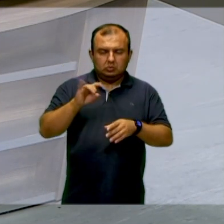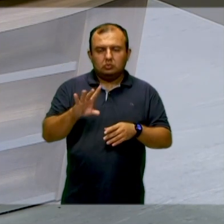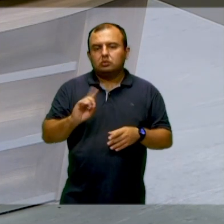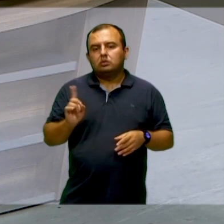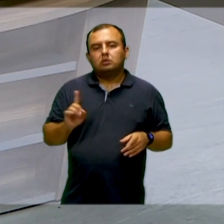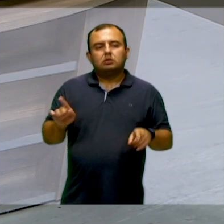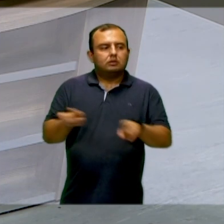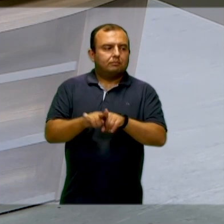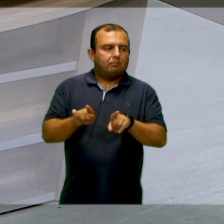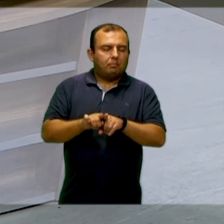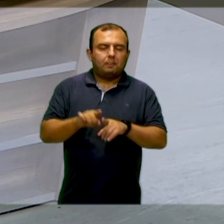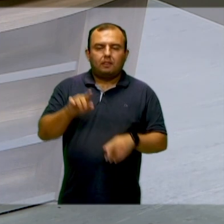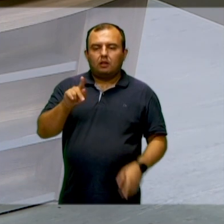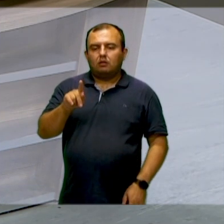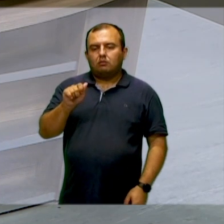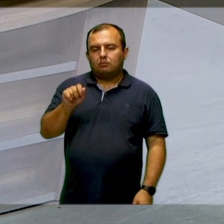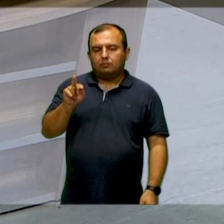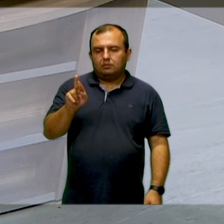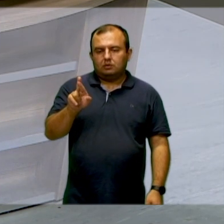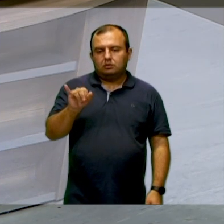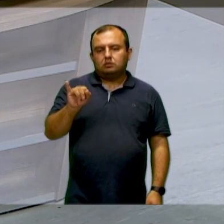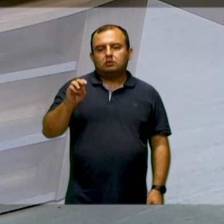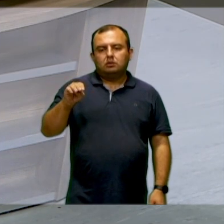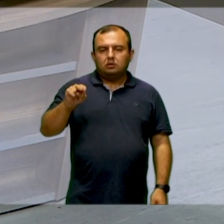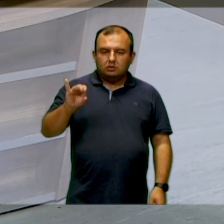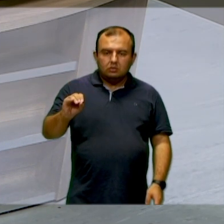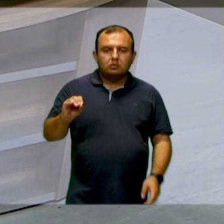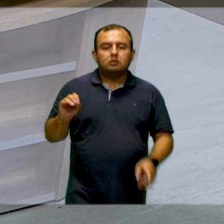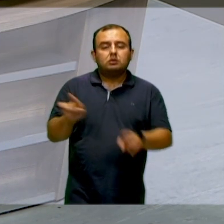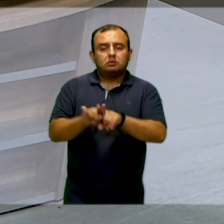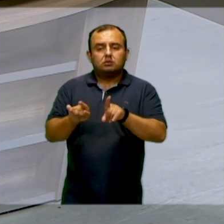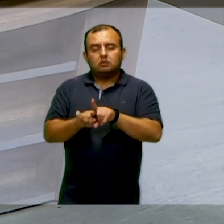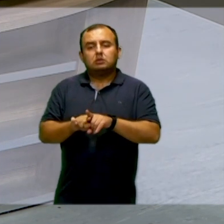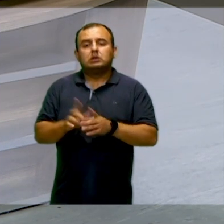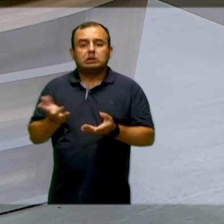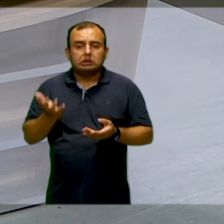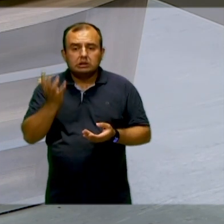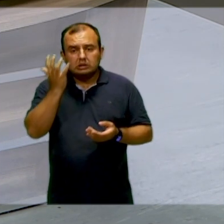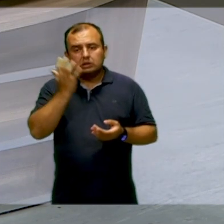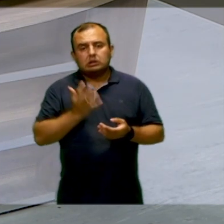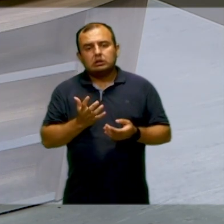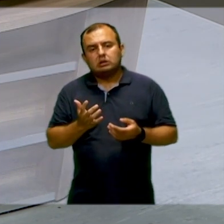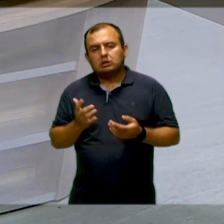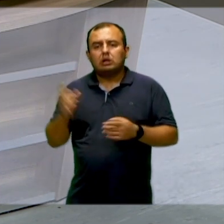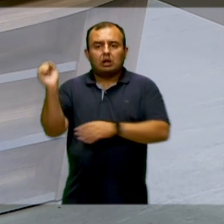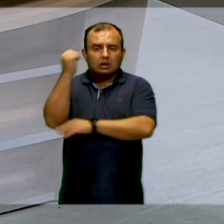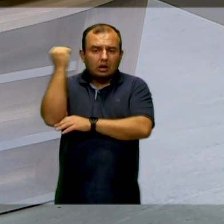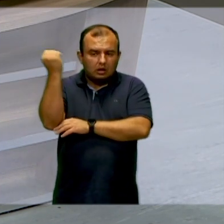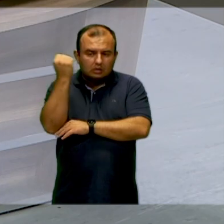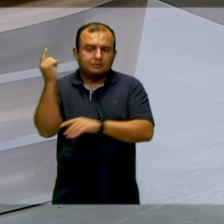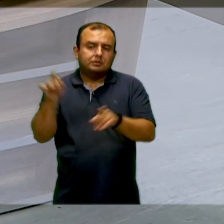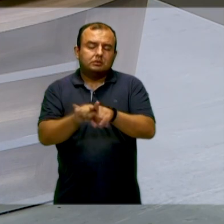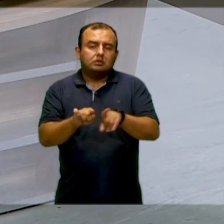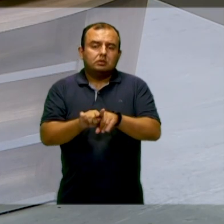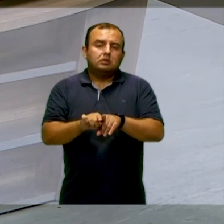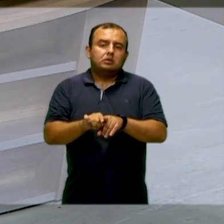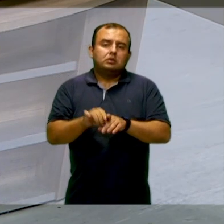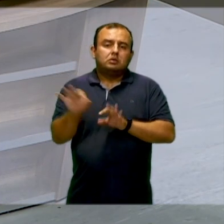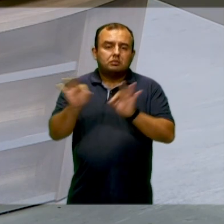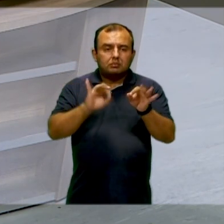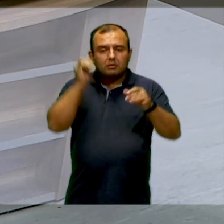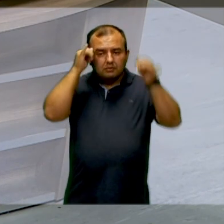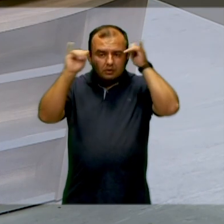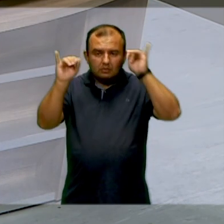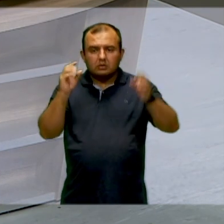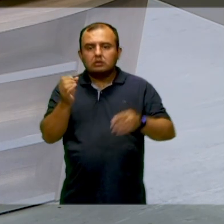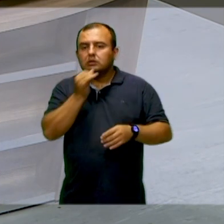a questão do patrimônio arquitetônico também, mas ali a gente não tem. É grave, Nós né? não temos, assim, um plano preventivo. Se,